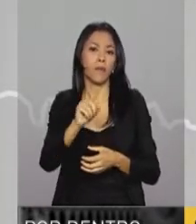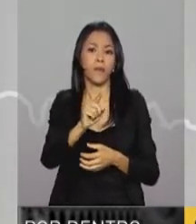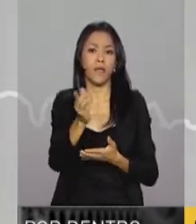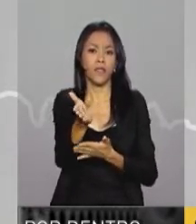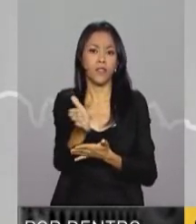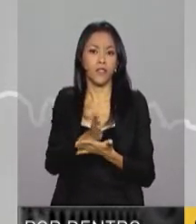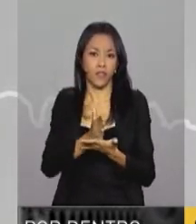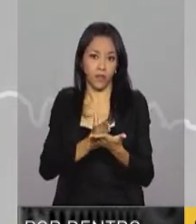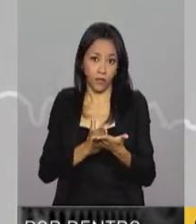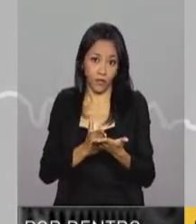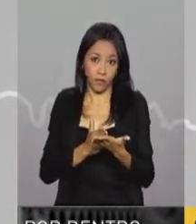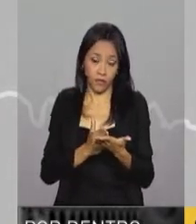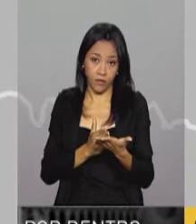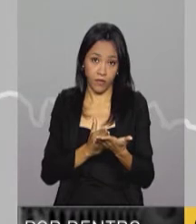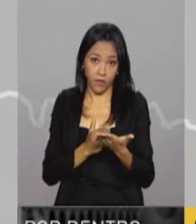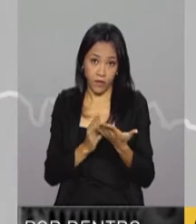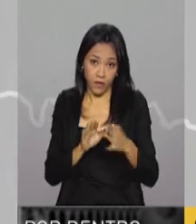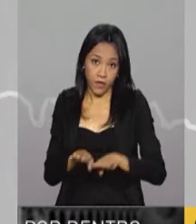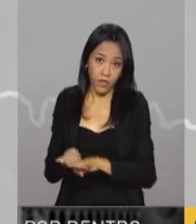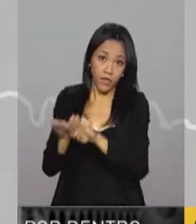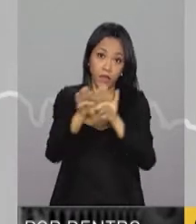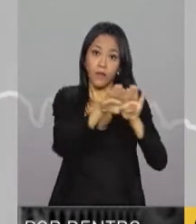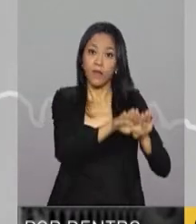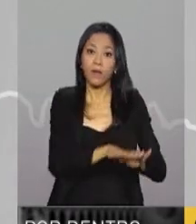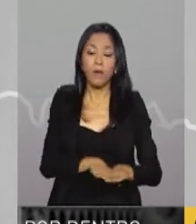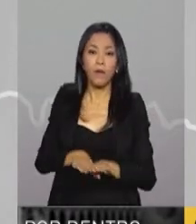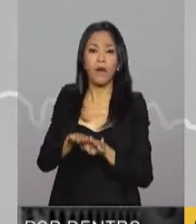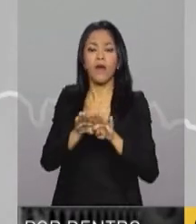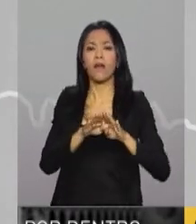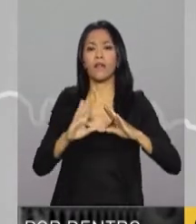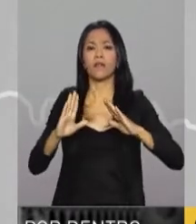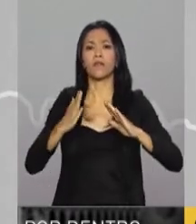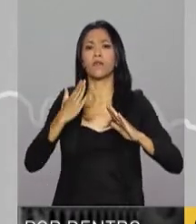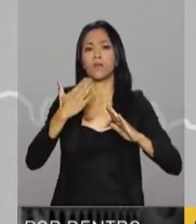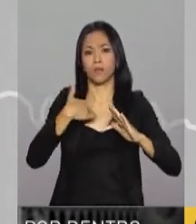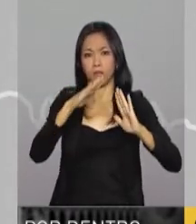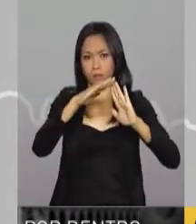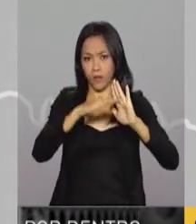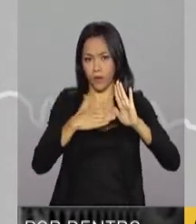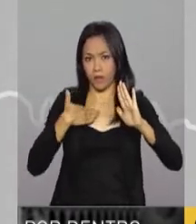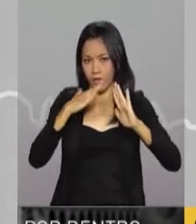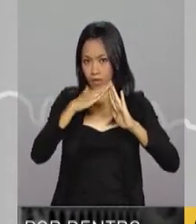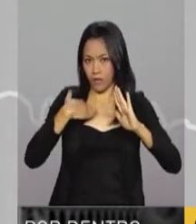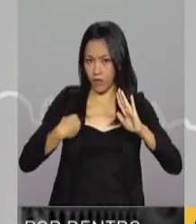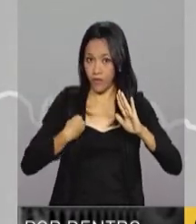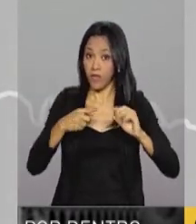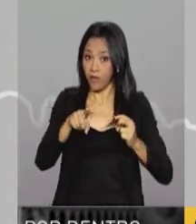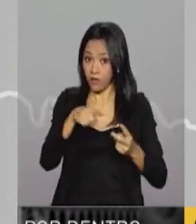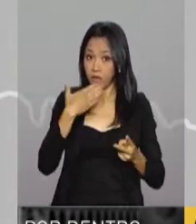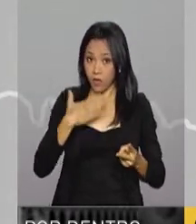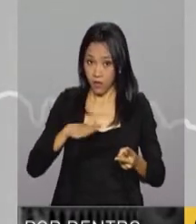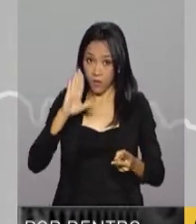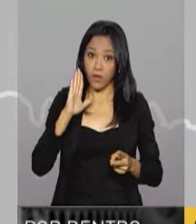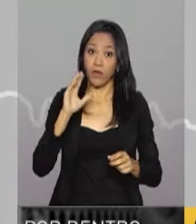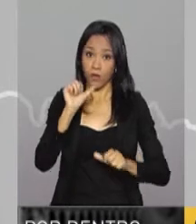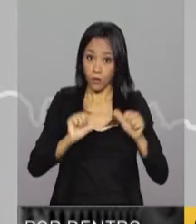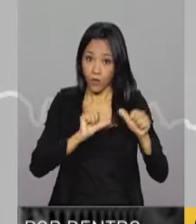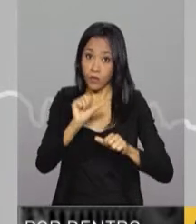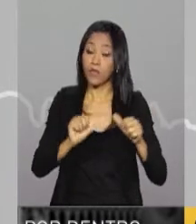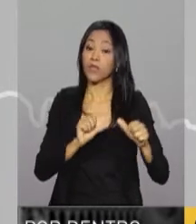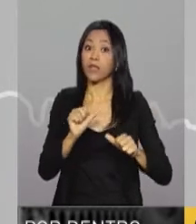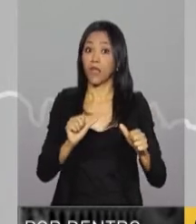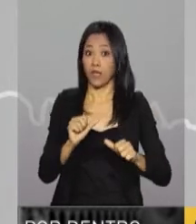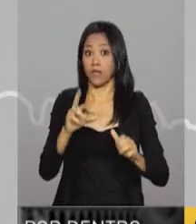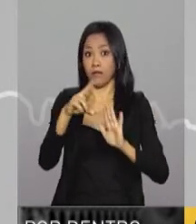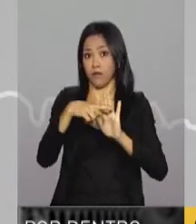da das unidades do minha casa minha vida o senhor também prometeu mudar a estrutura do minha casa minha vida me pergunta o senhor o